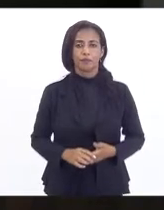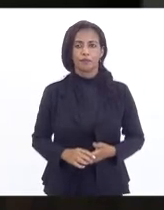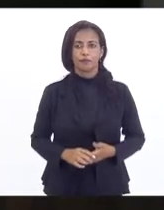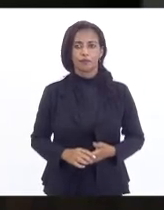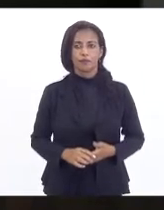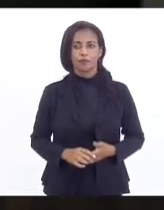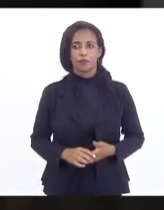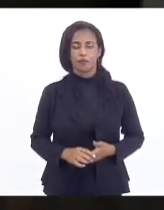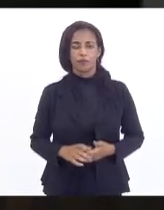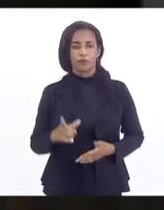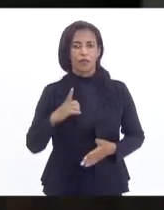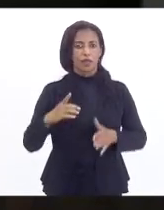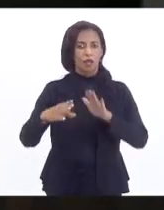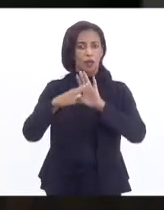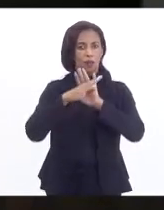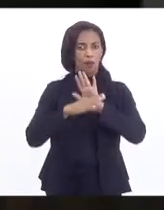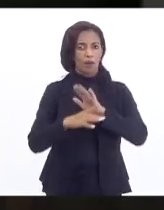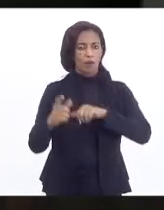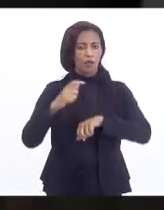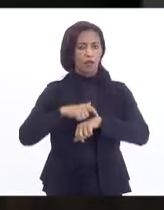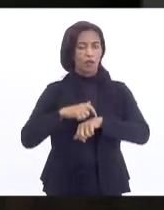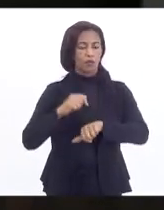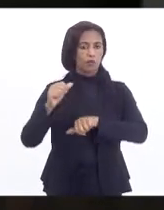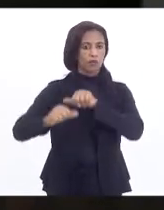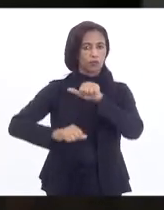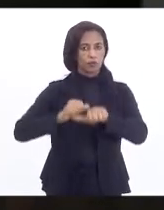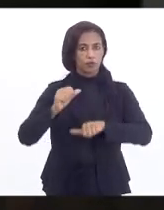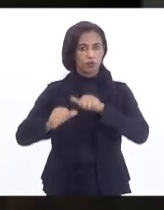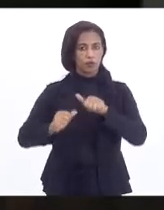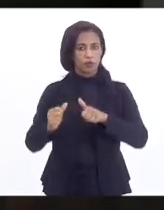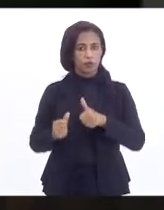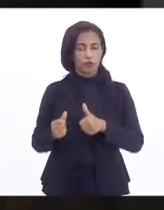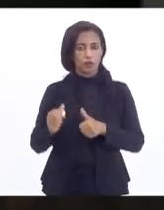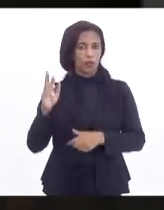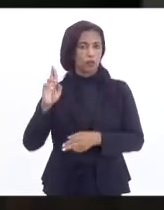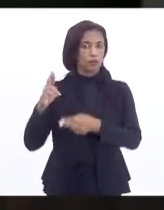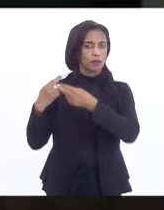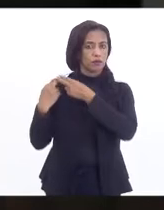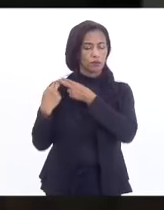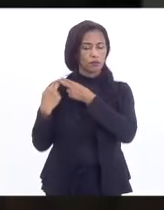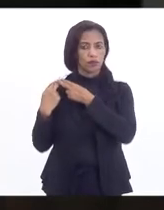que institui o programa de Tempo de Mudar, que dispõe sobre a